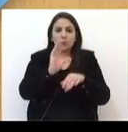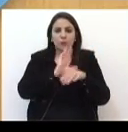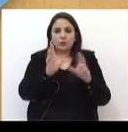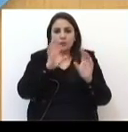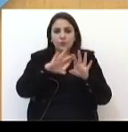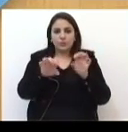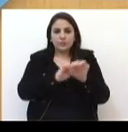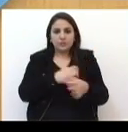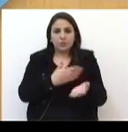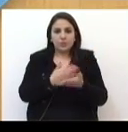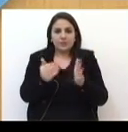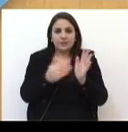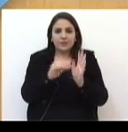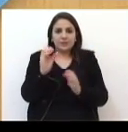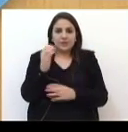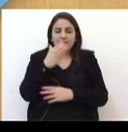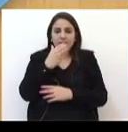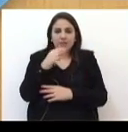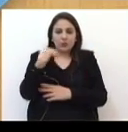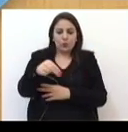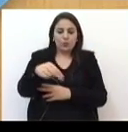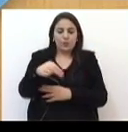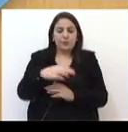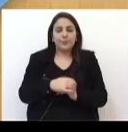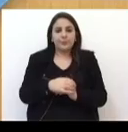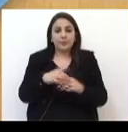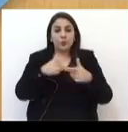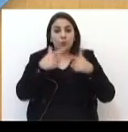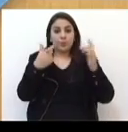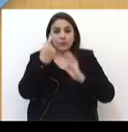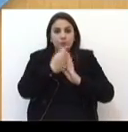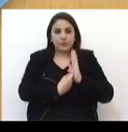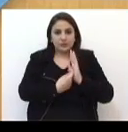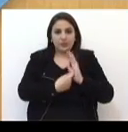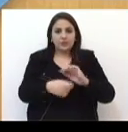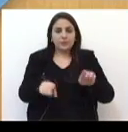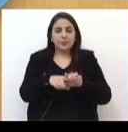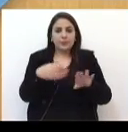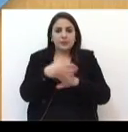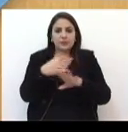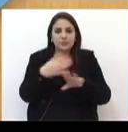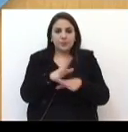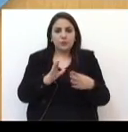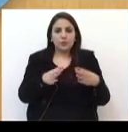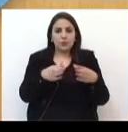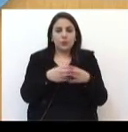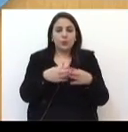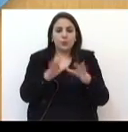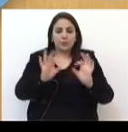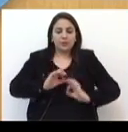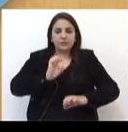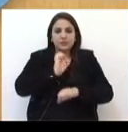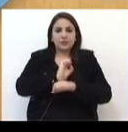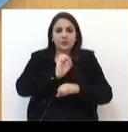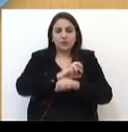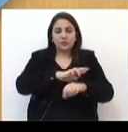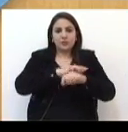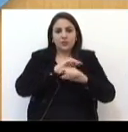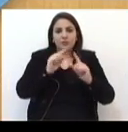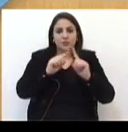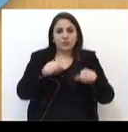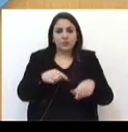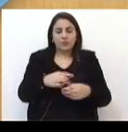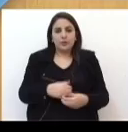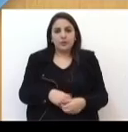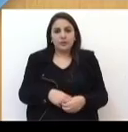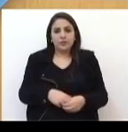formação iniciem até novembro. O aumento dos efetivos integra o pacote de medidas do Plano Estadual de Segurança